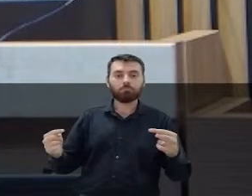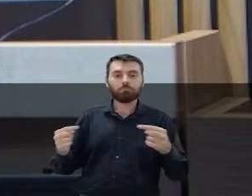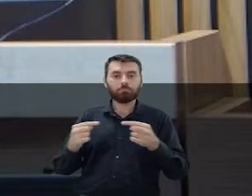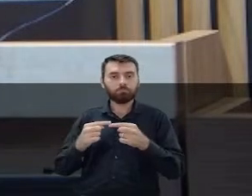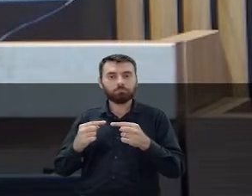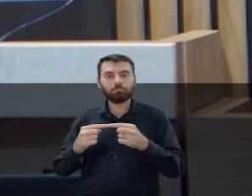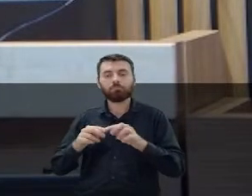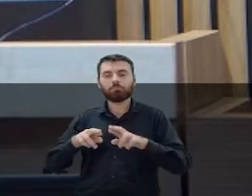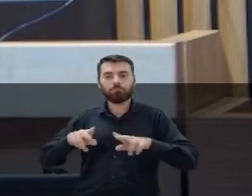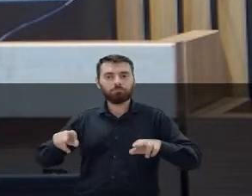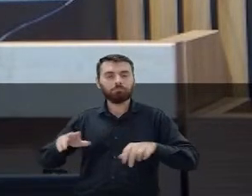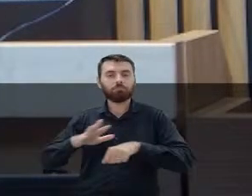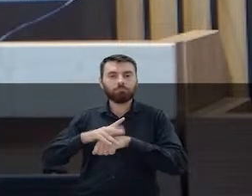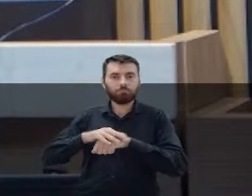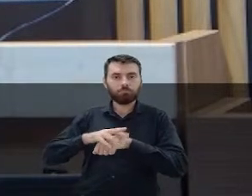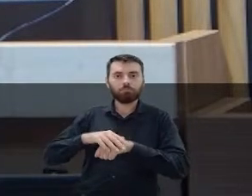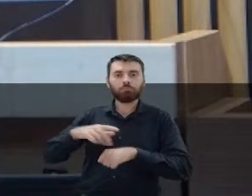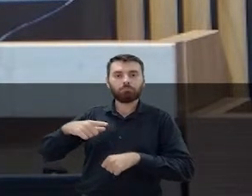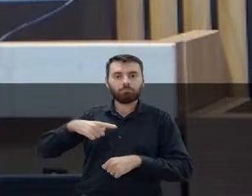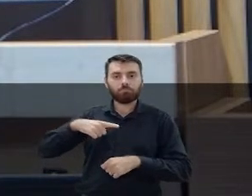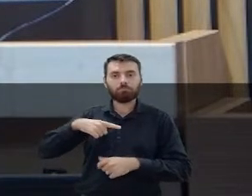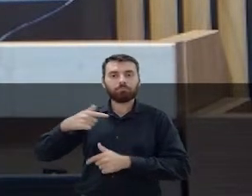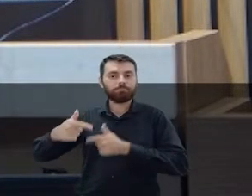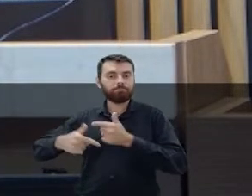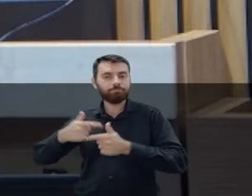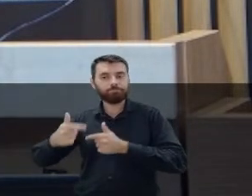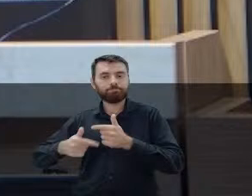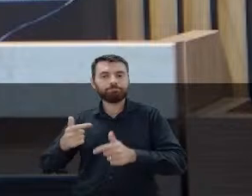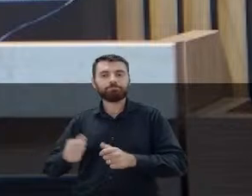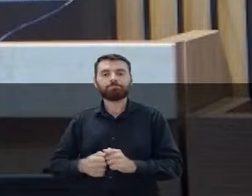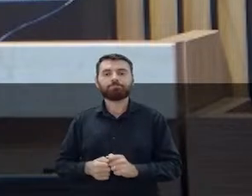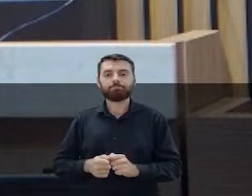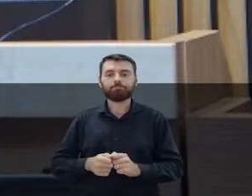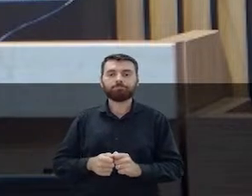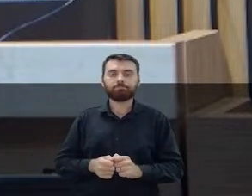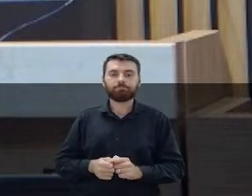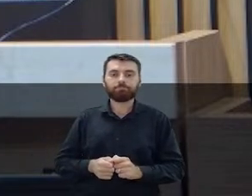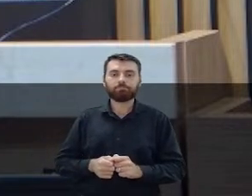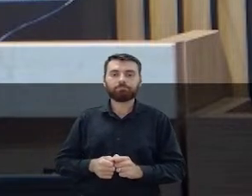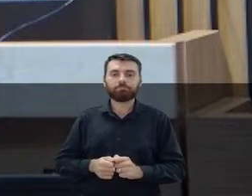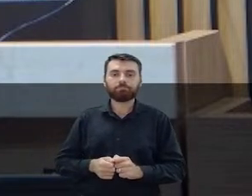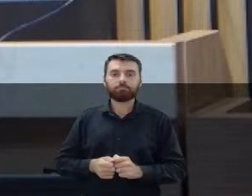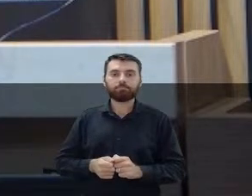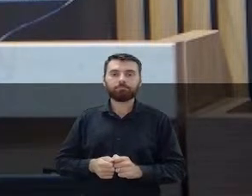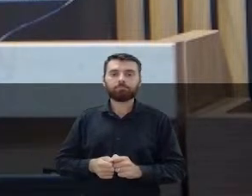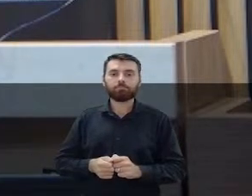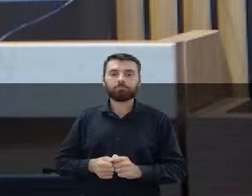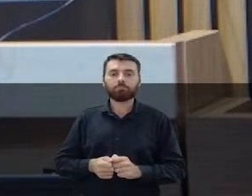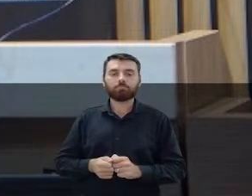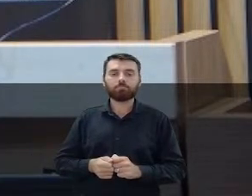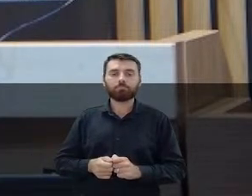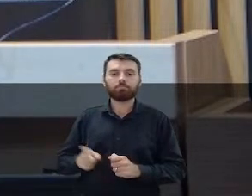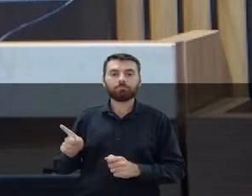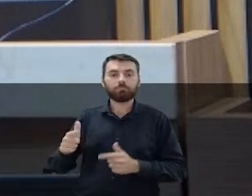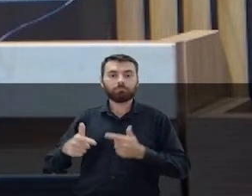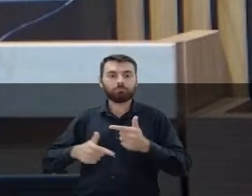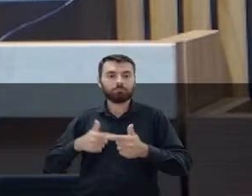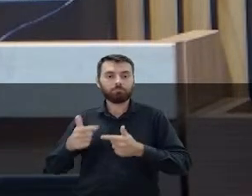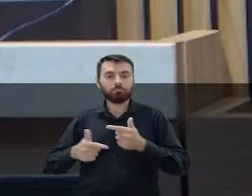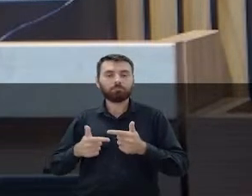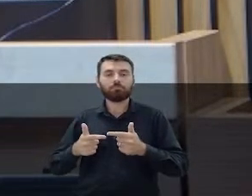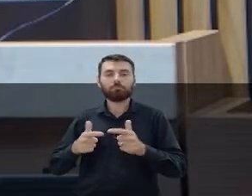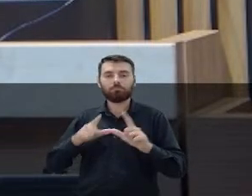doenças com a sua prestação de serviços. Dano suportado pela trabalhadora, redução da capacidade laboral em grau